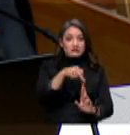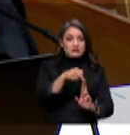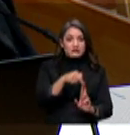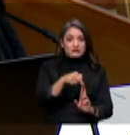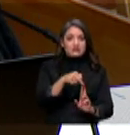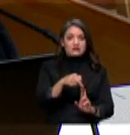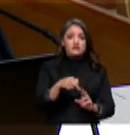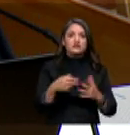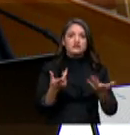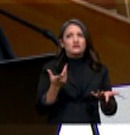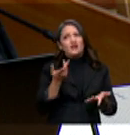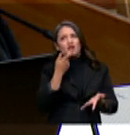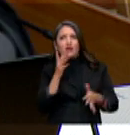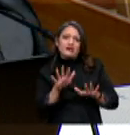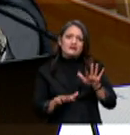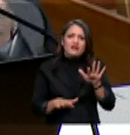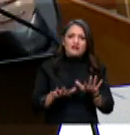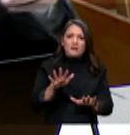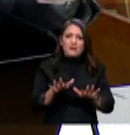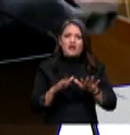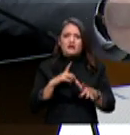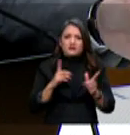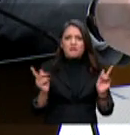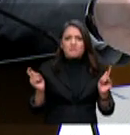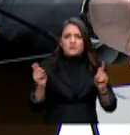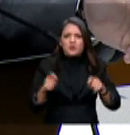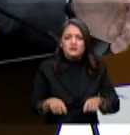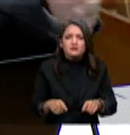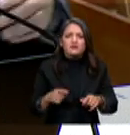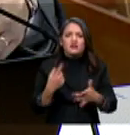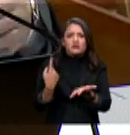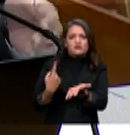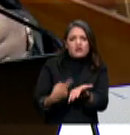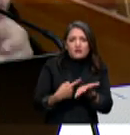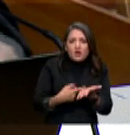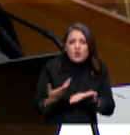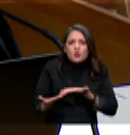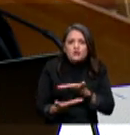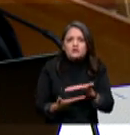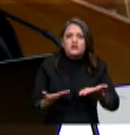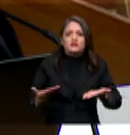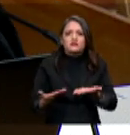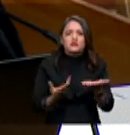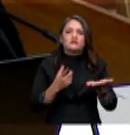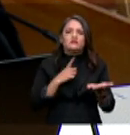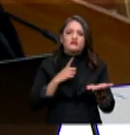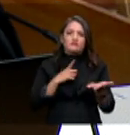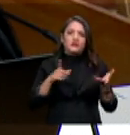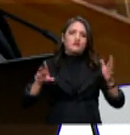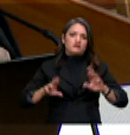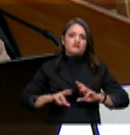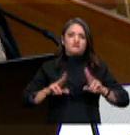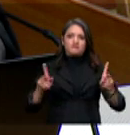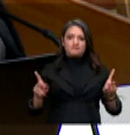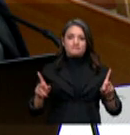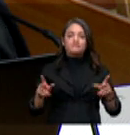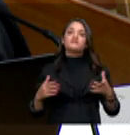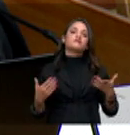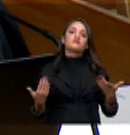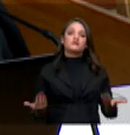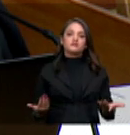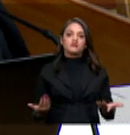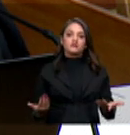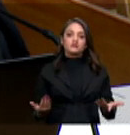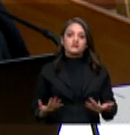específicos, relativiza essa possibilidade da negociação tratar diferentemente aqui. Então,